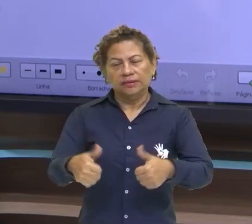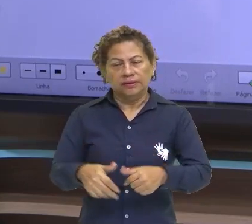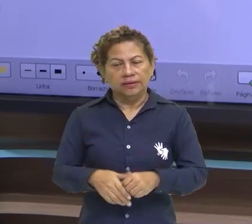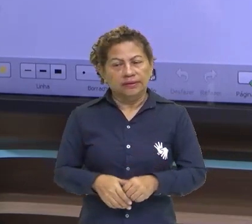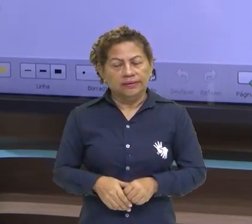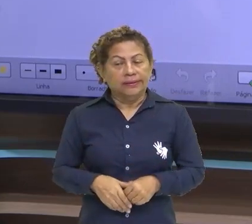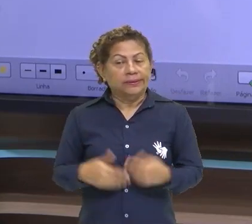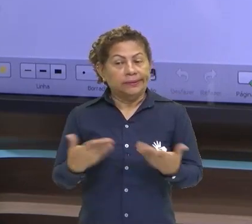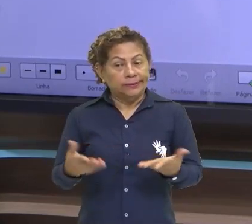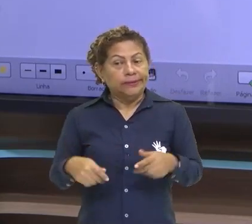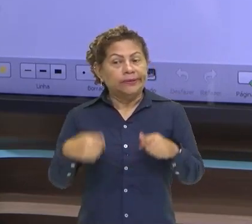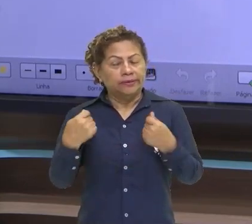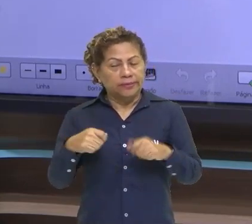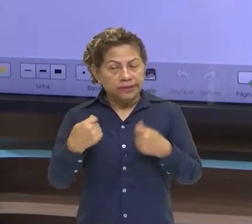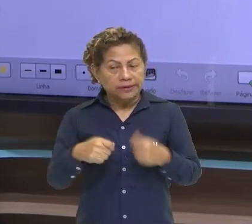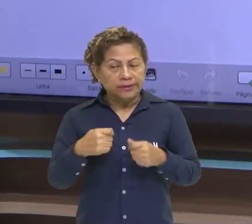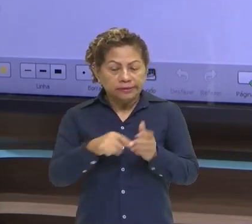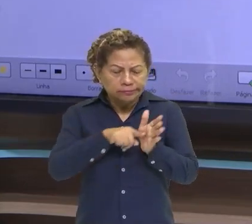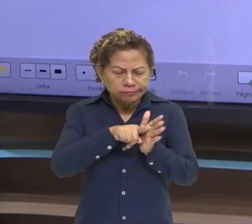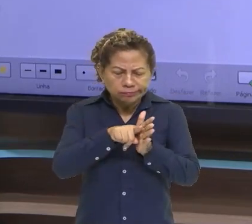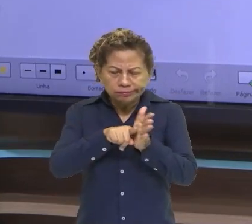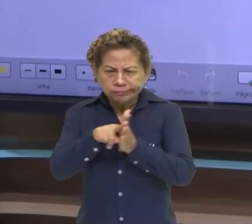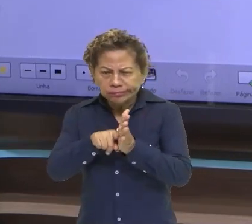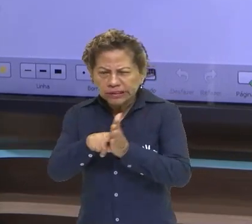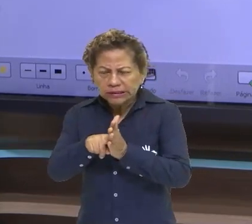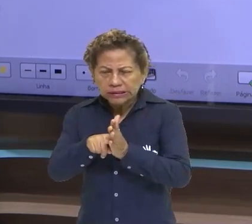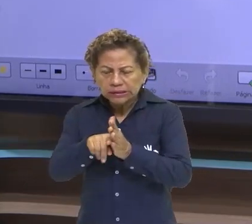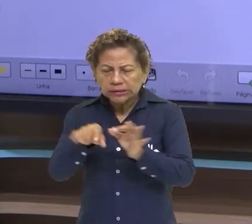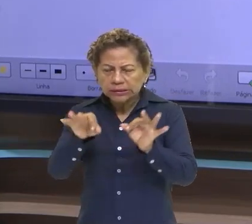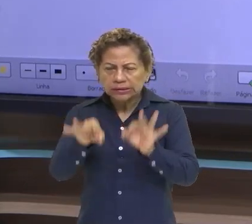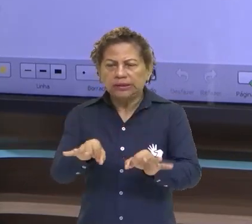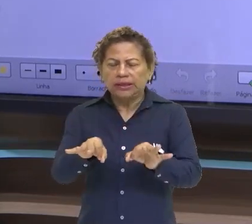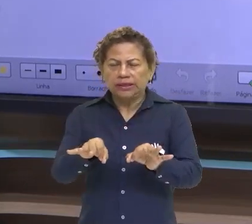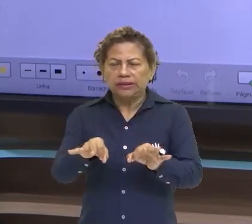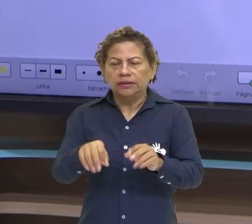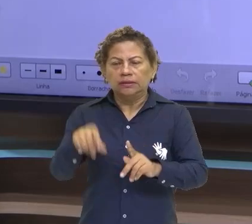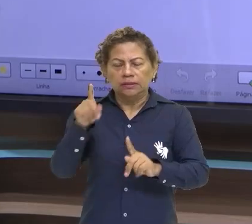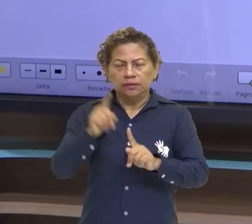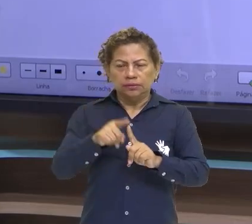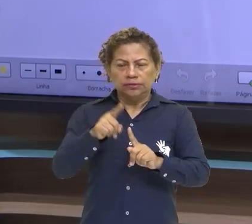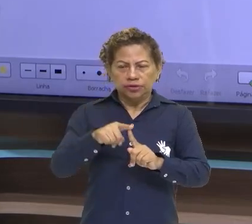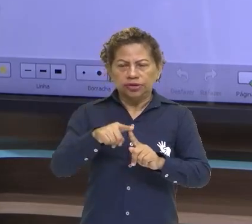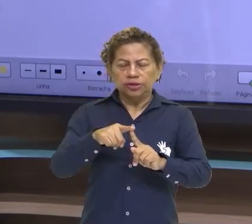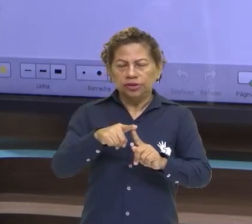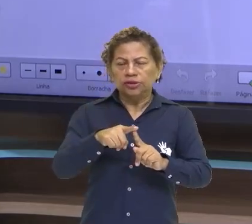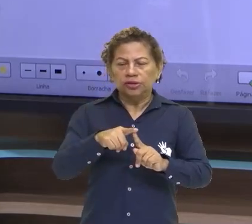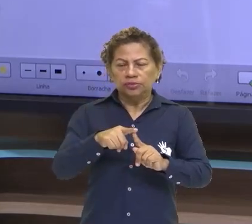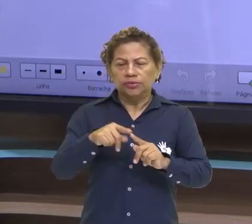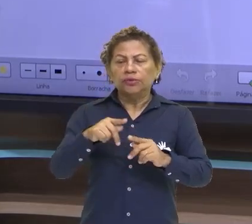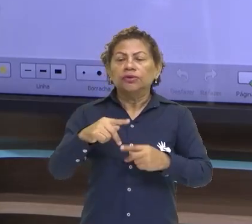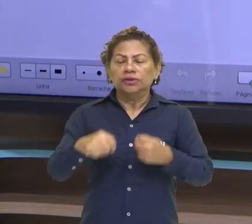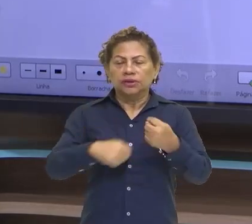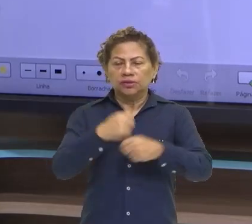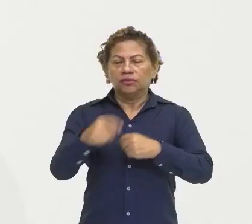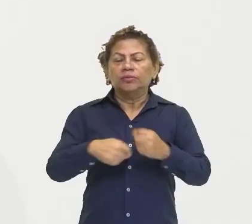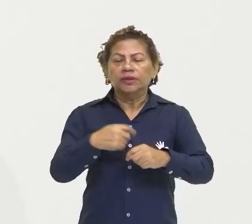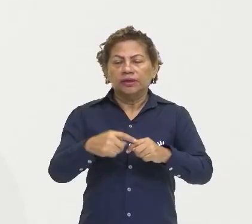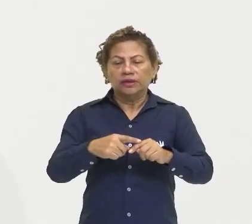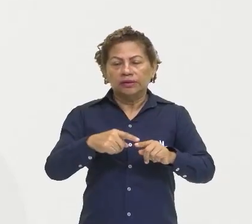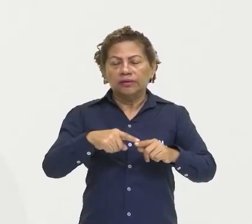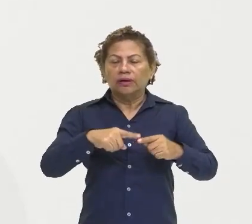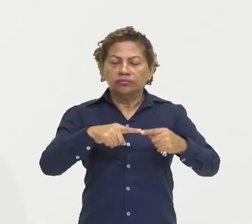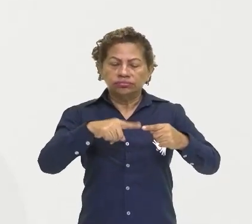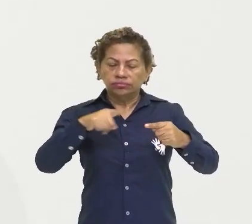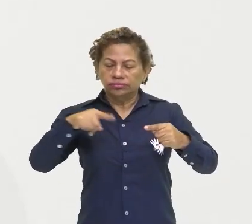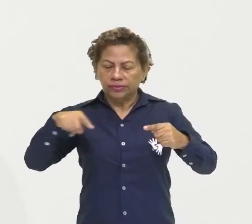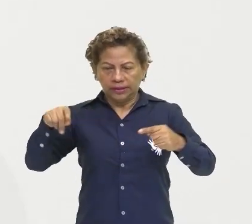utilizar indicadores socioeconômicos que levem em consideração mais aspectos ou várias variáveis, tudo bem? Olha só, é o caso, por